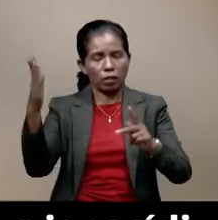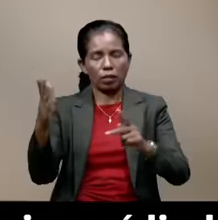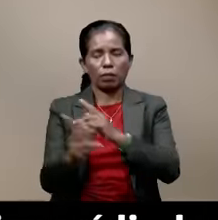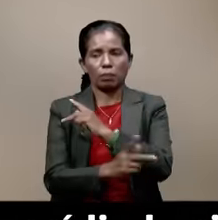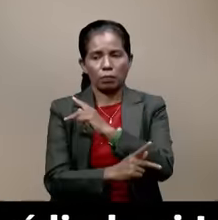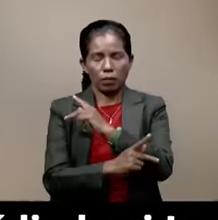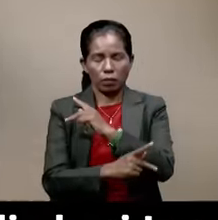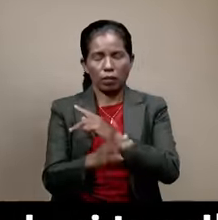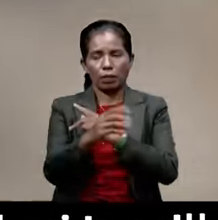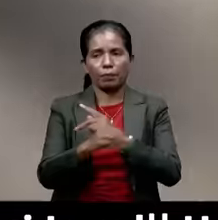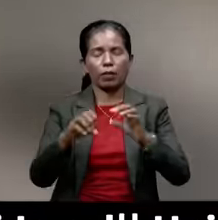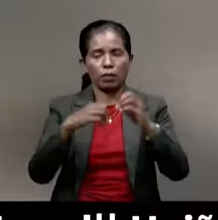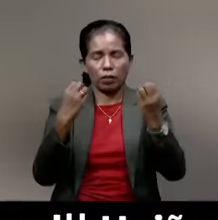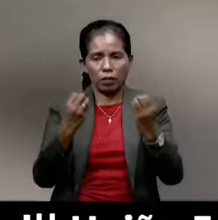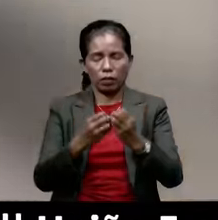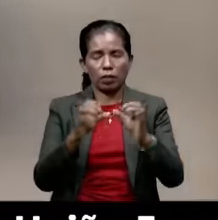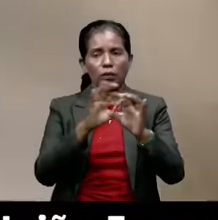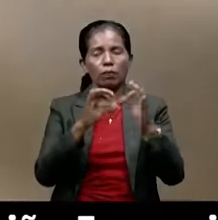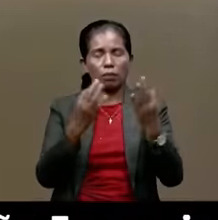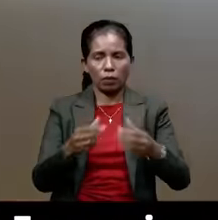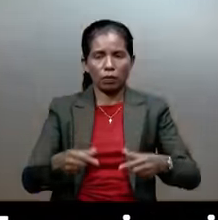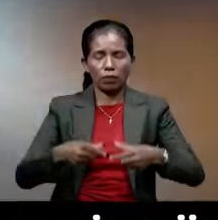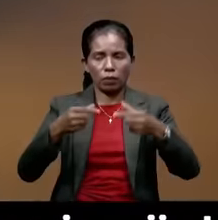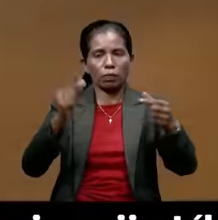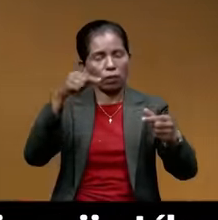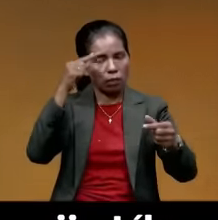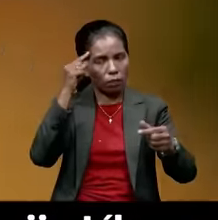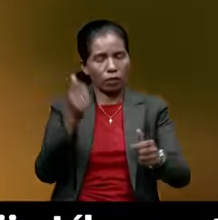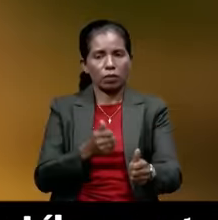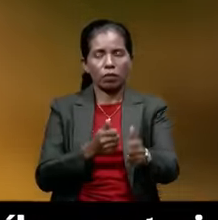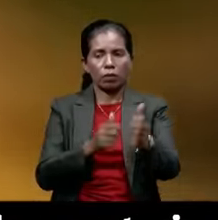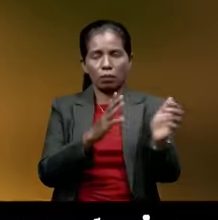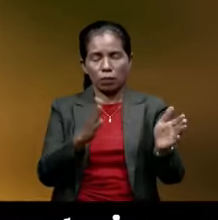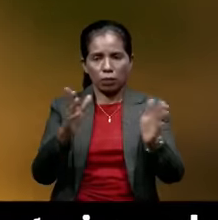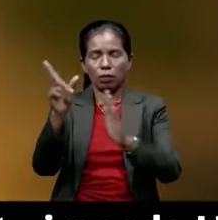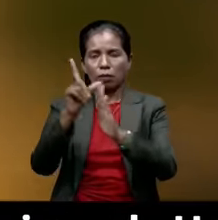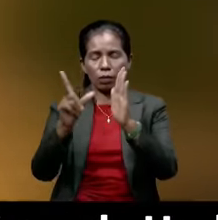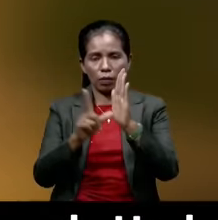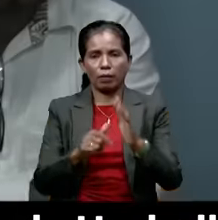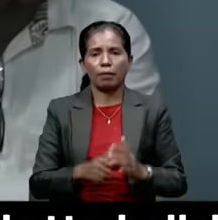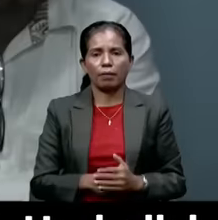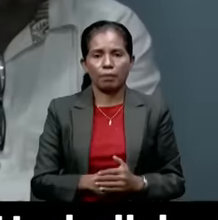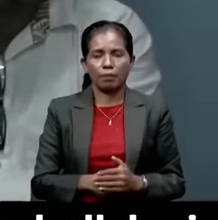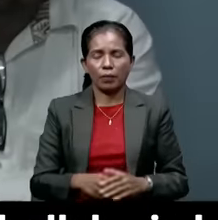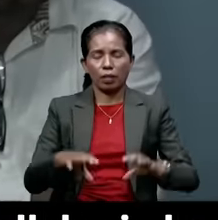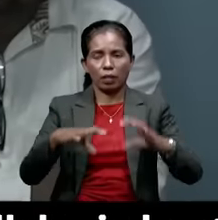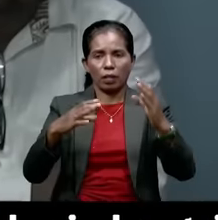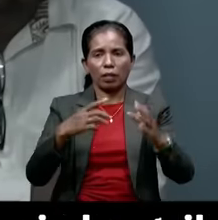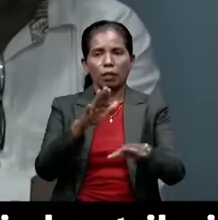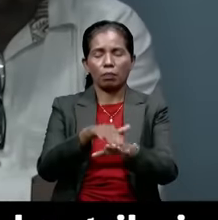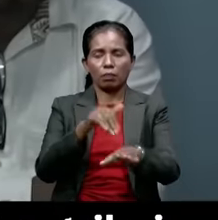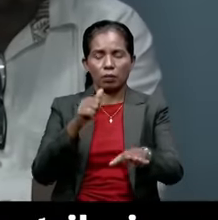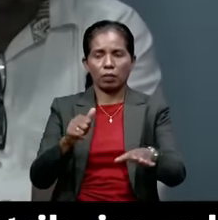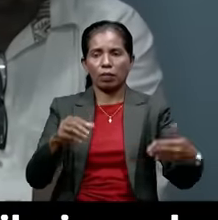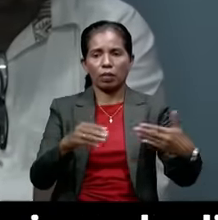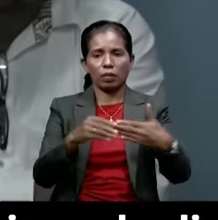Portugal, parte da organização na família entrega outro para o governo atulado do processo legal. Comissão Reguladora Arte Marciais convida a liderança